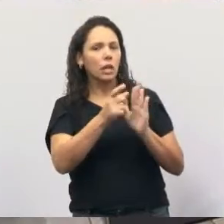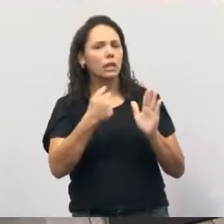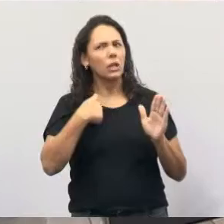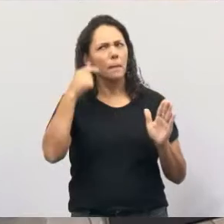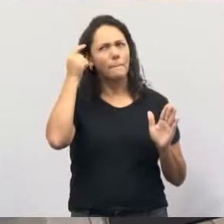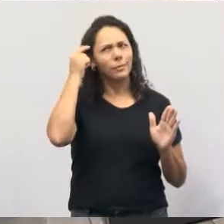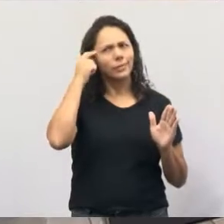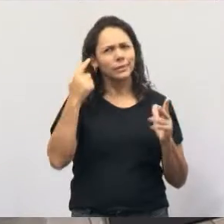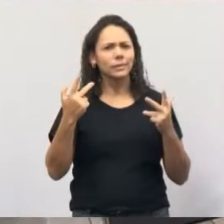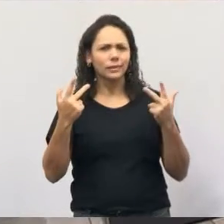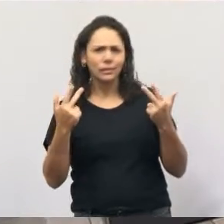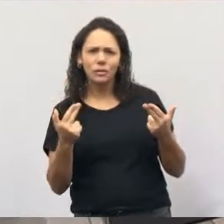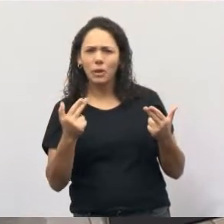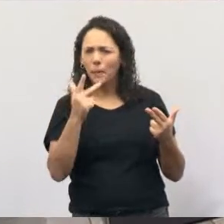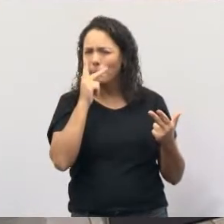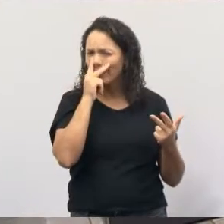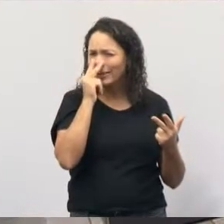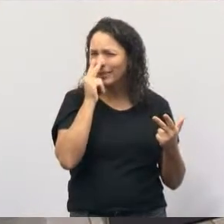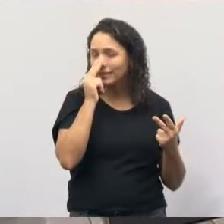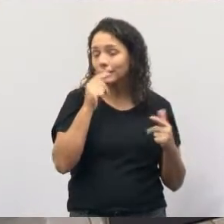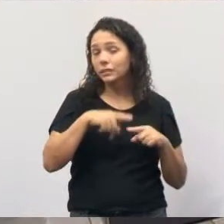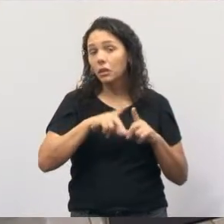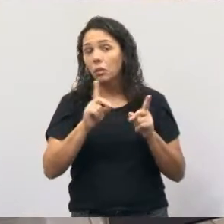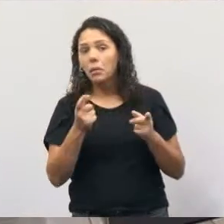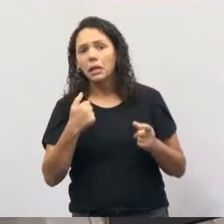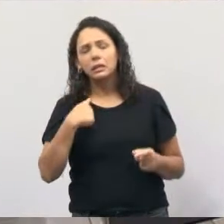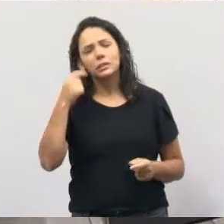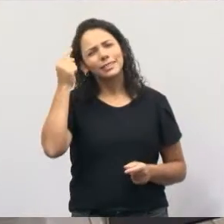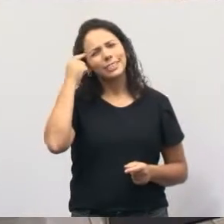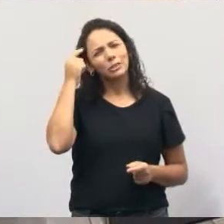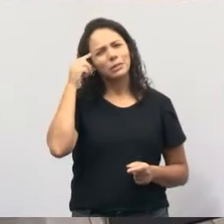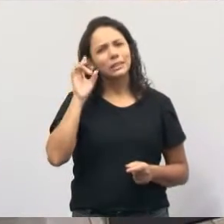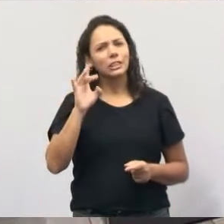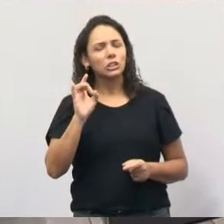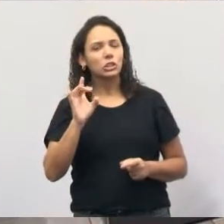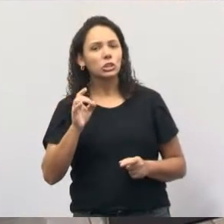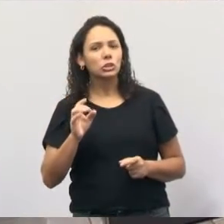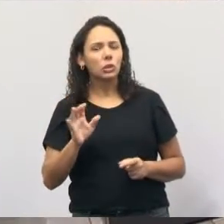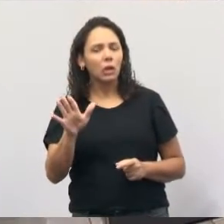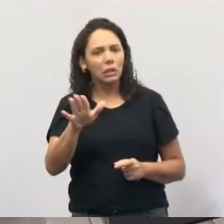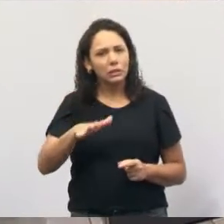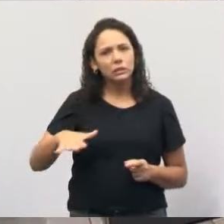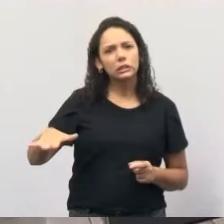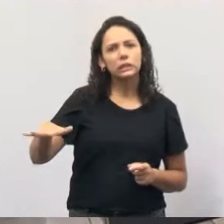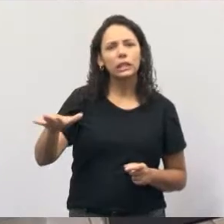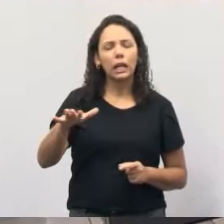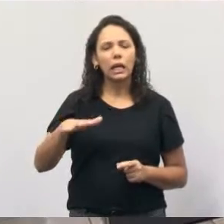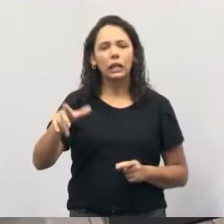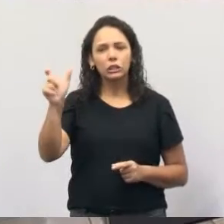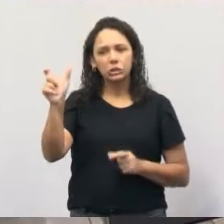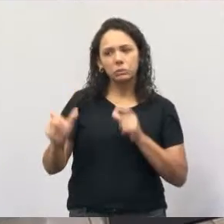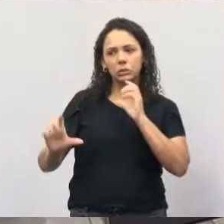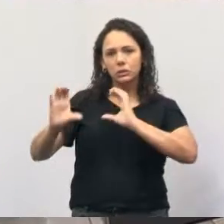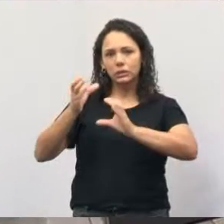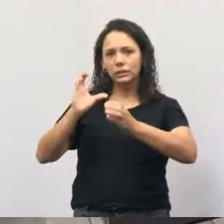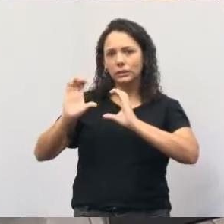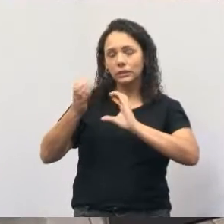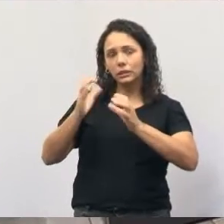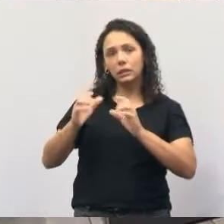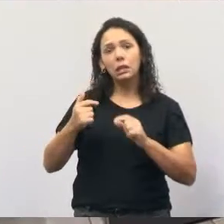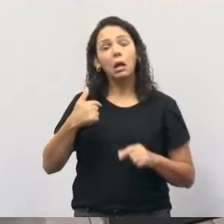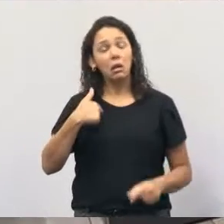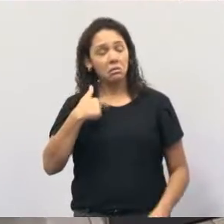coisa parecida, né? Mas eu pensei somente na classe dos cantores. E